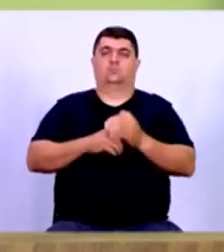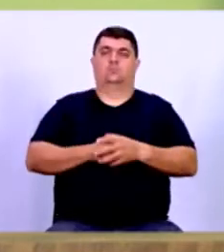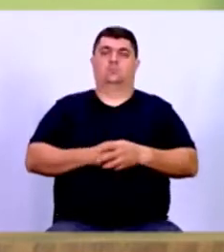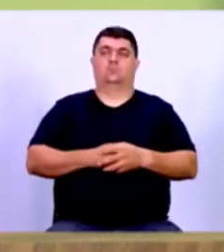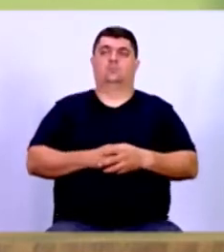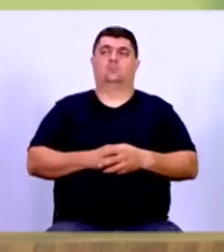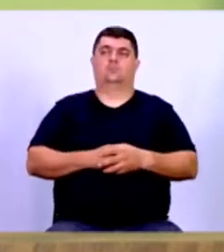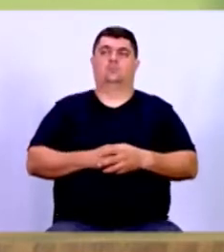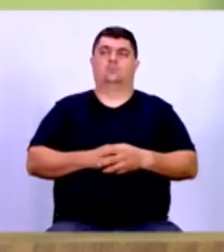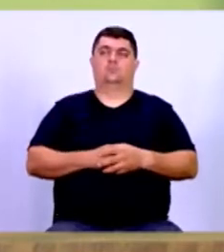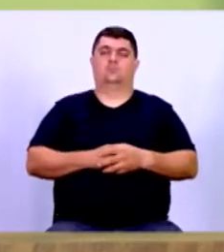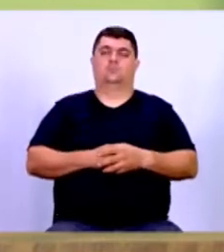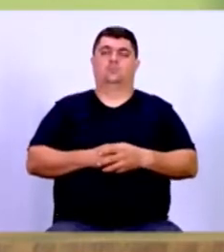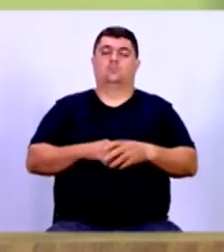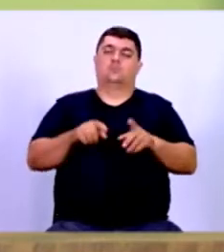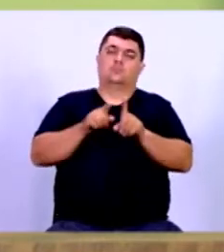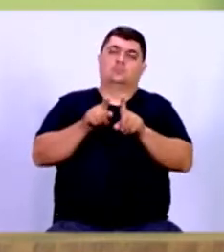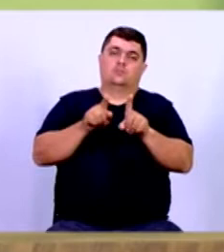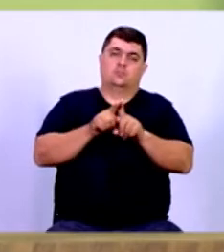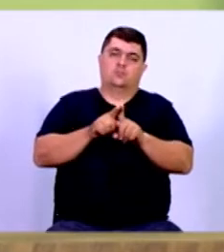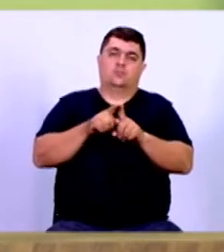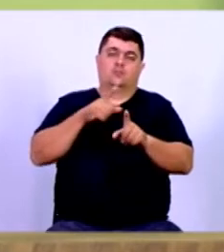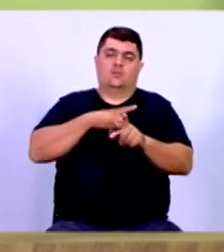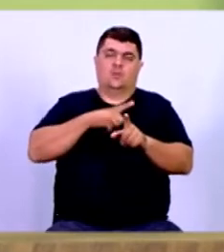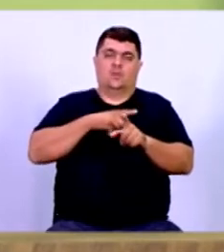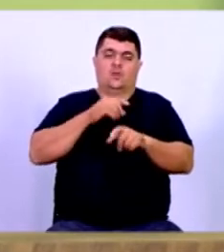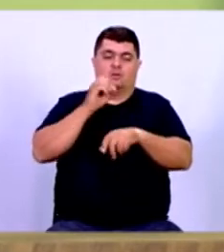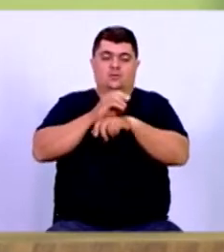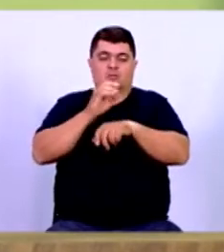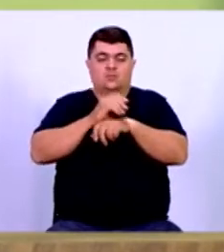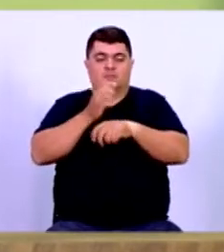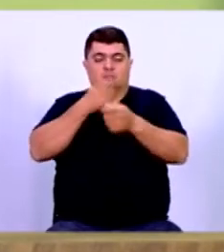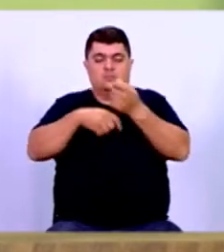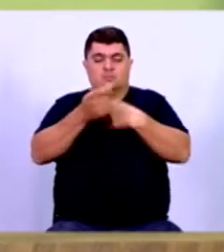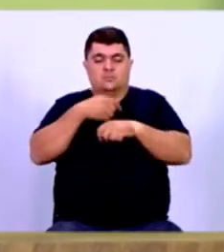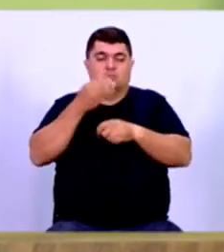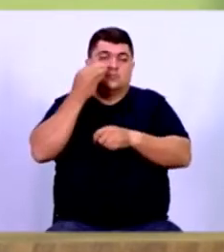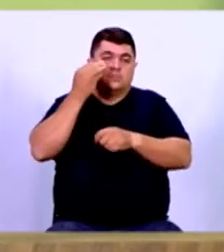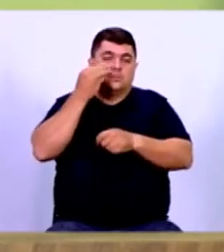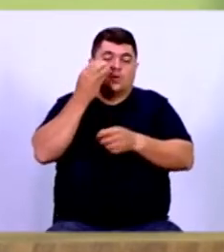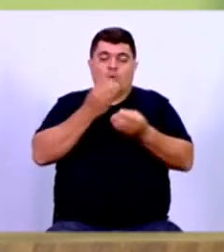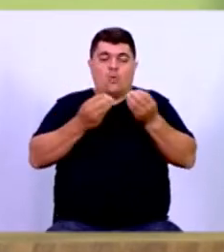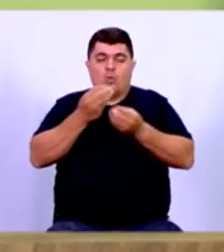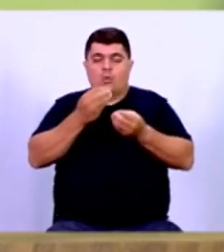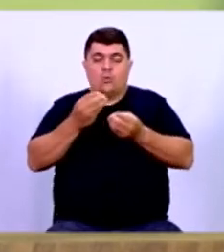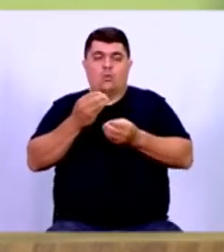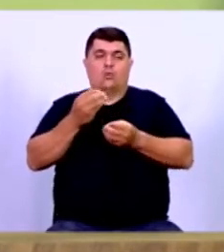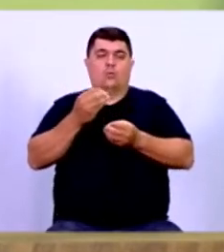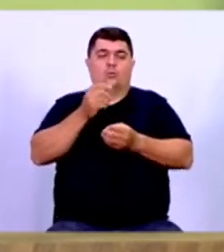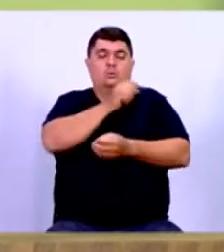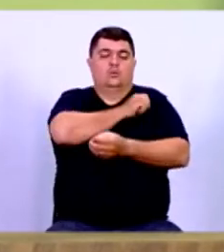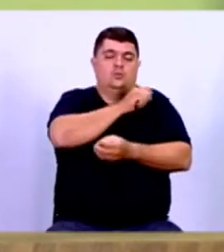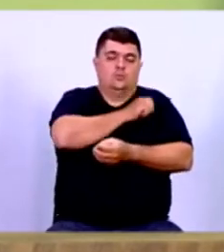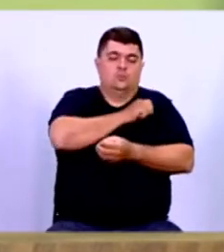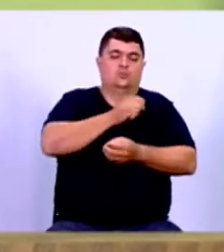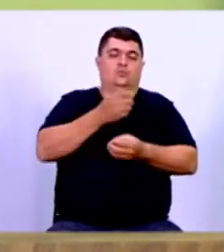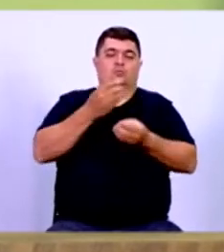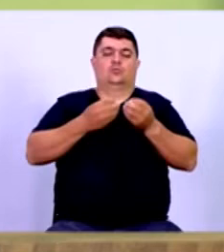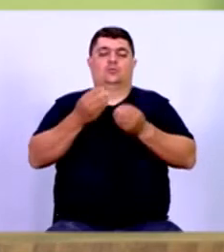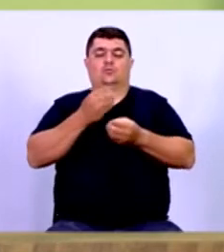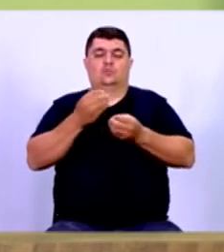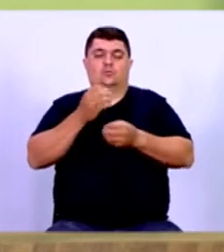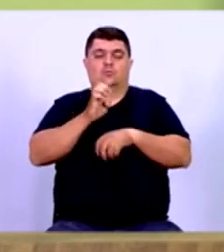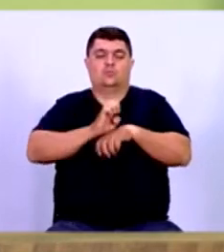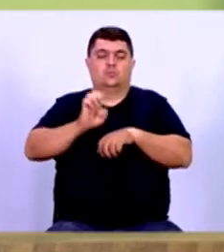trabalho. E também aí fazer o acompanhamento administrativo, sabe? Como que está se comportando, como é que esse